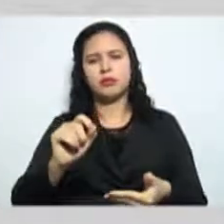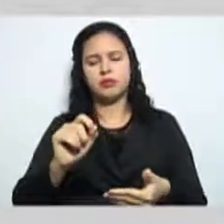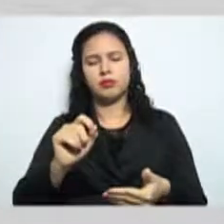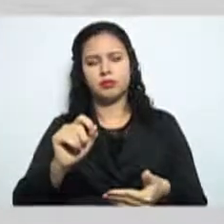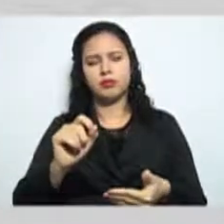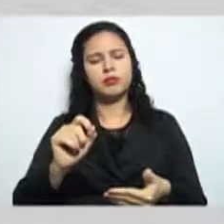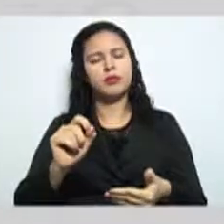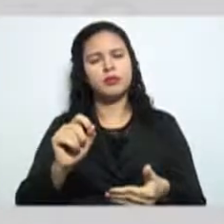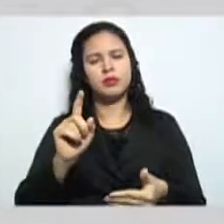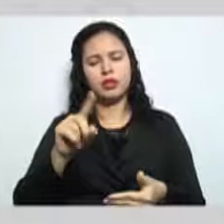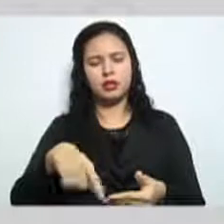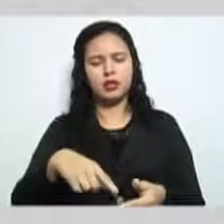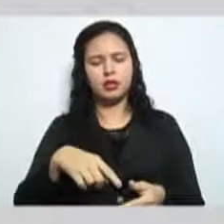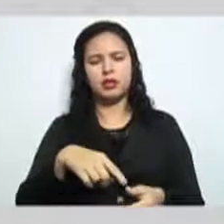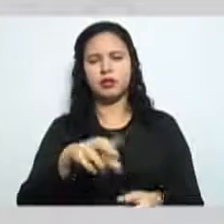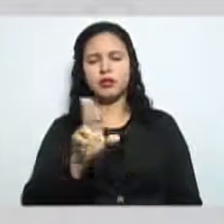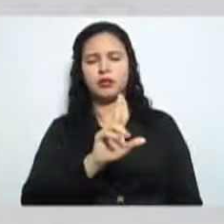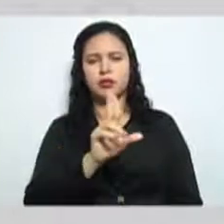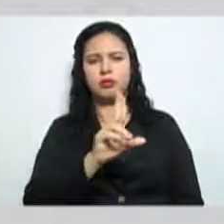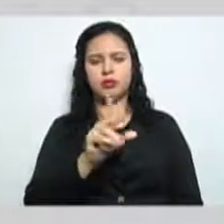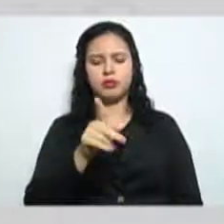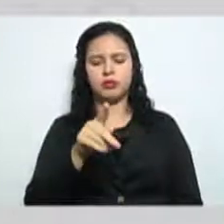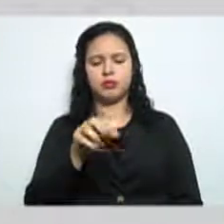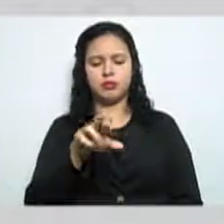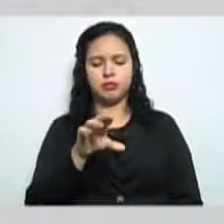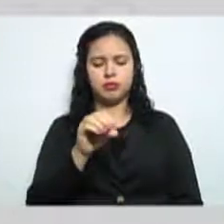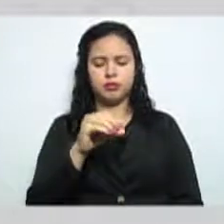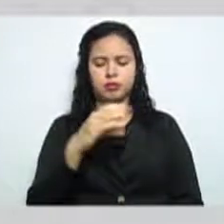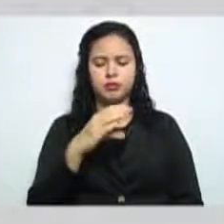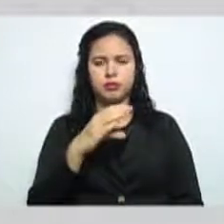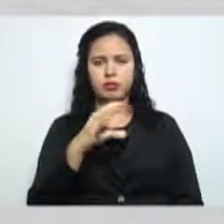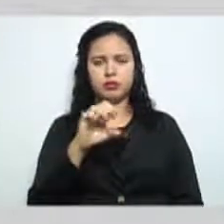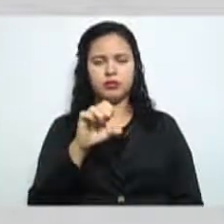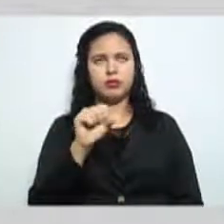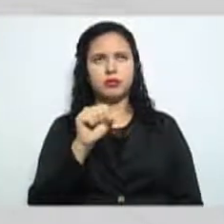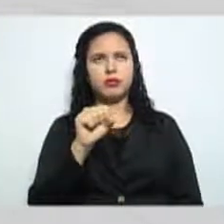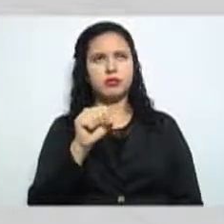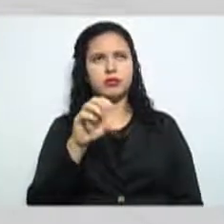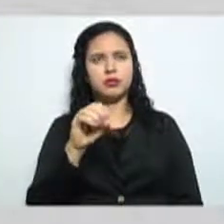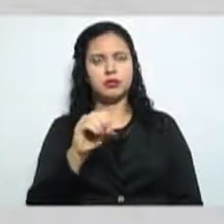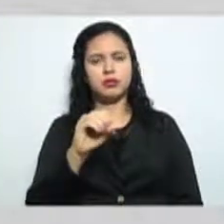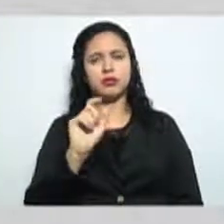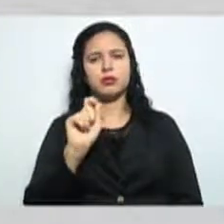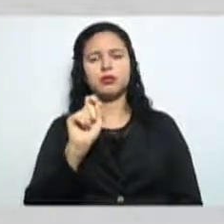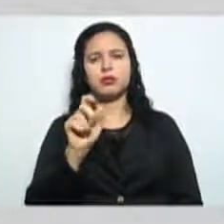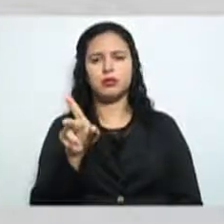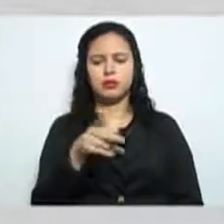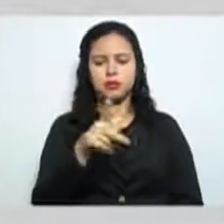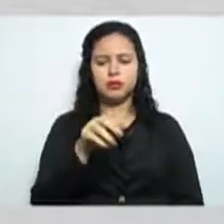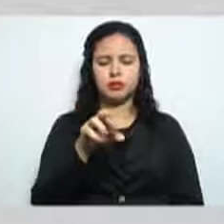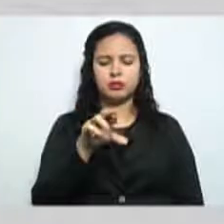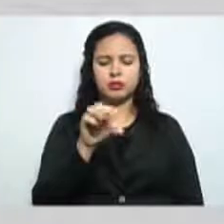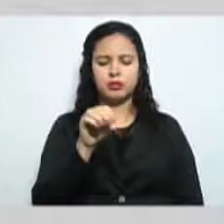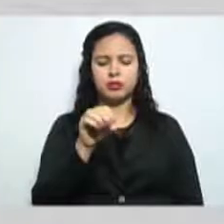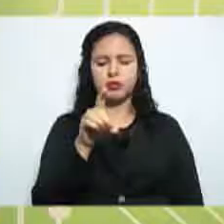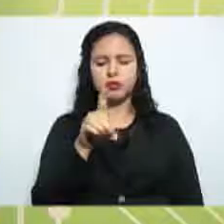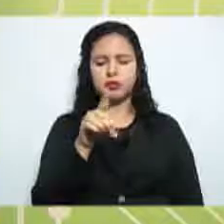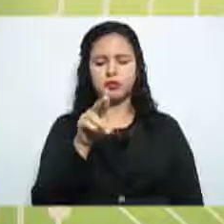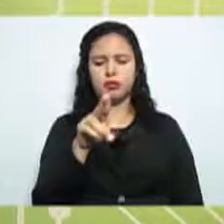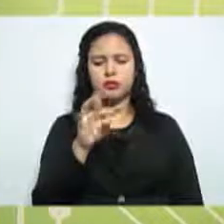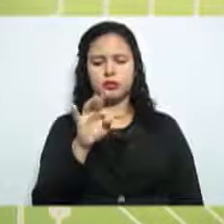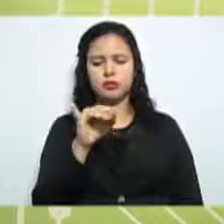bem ou serviço são chamadas de processo produtivo. Então, gente, se eu perguntar assim para vocês, o que é um processo